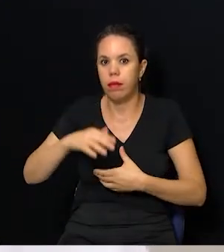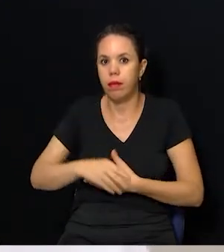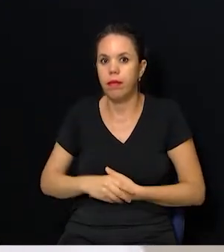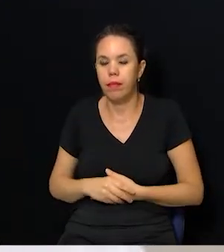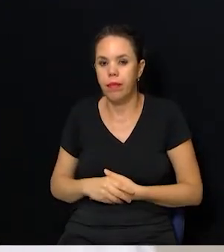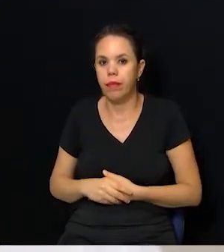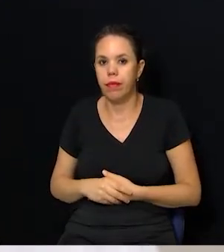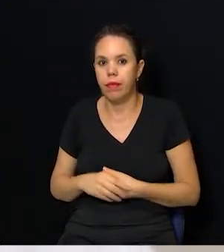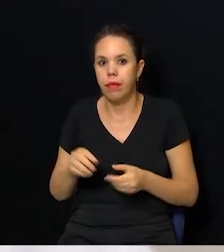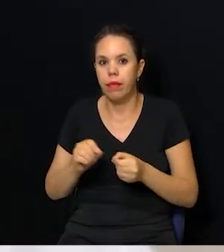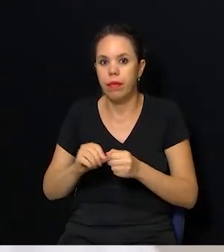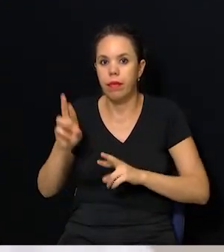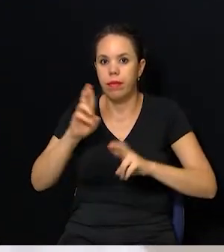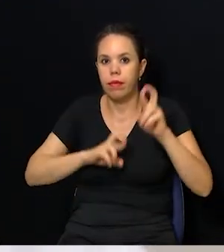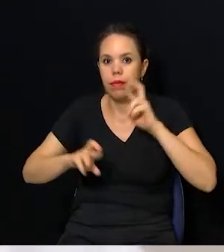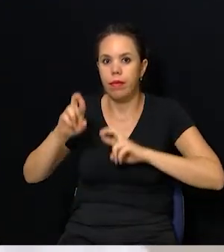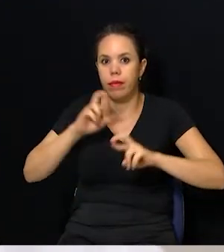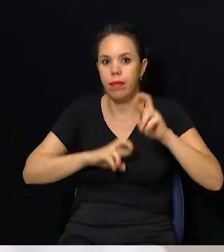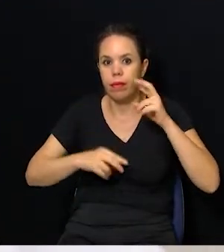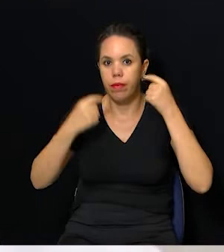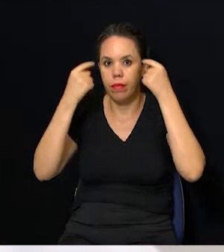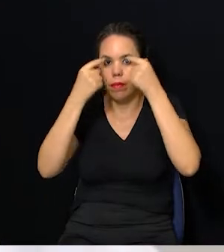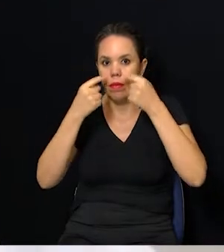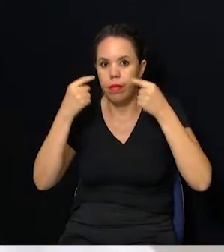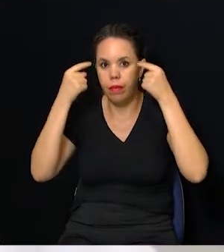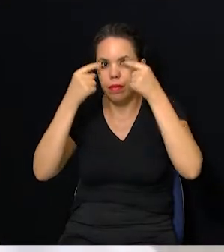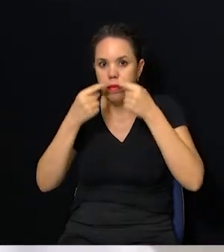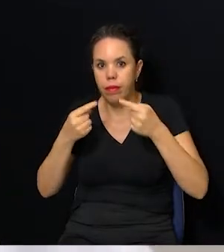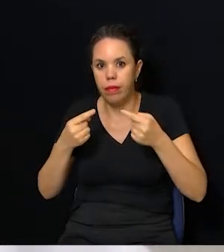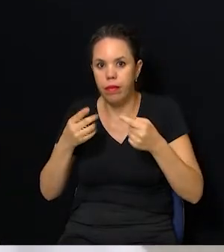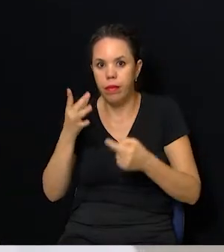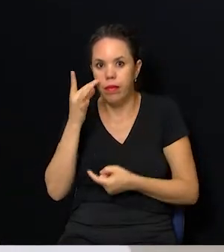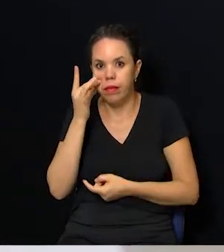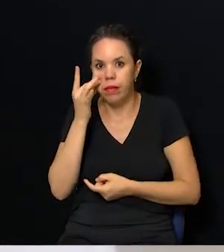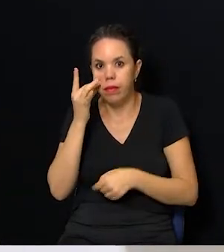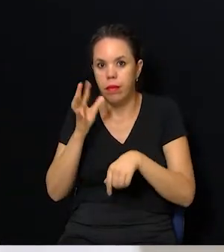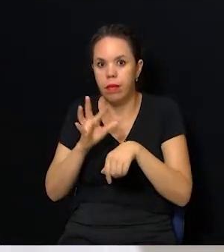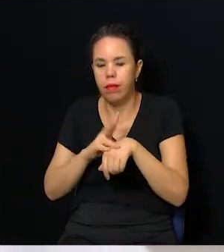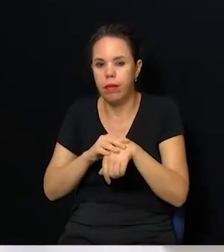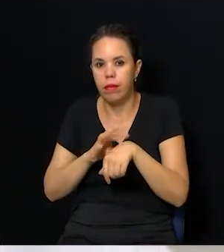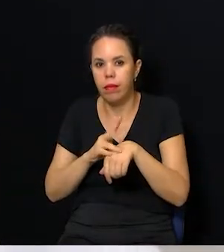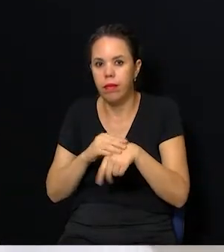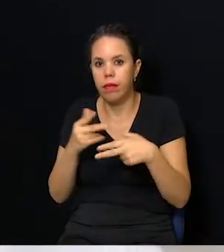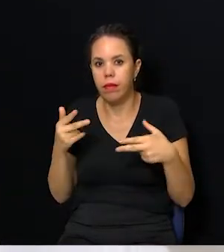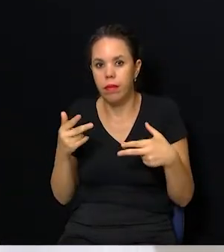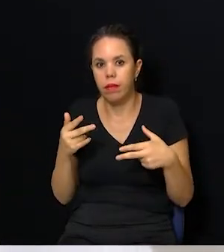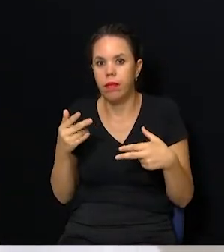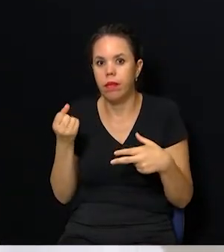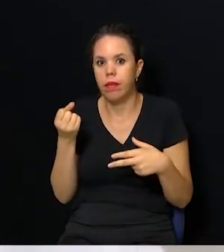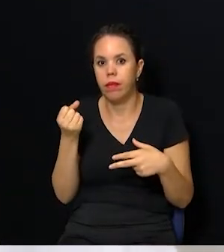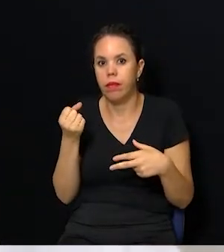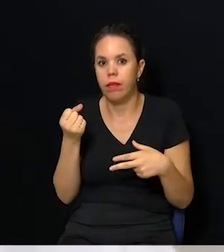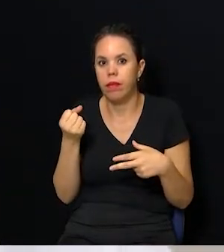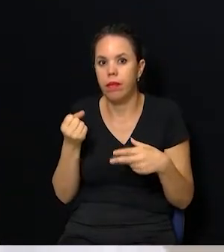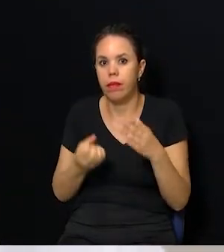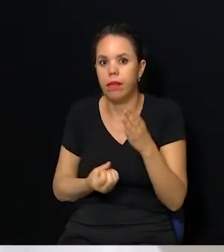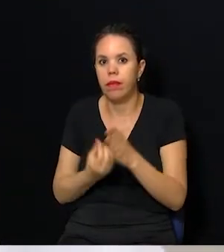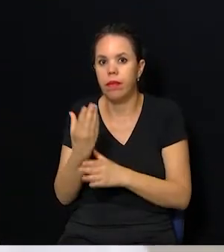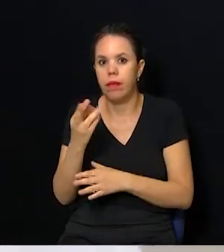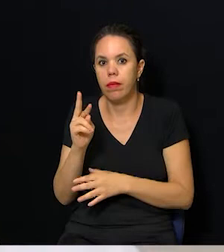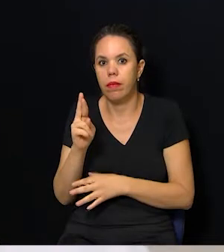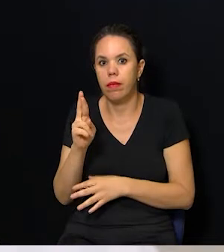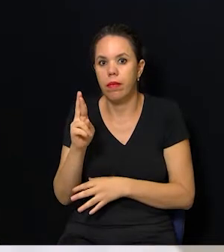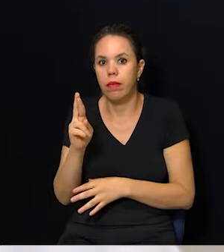né? Então ele vai fazer um exame de fundo de olho, ele vai observar a presença de uma lesão no fundo de olho, esbranquiçada, nascendo da